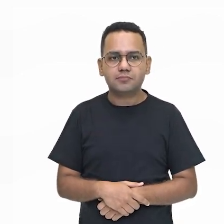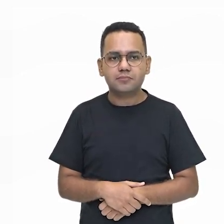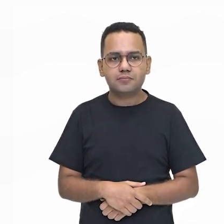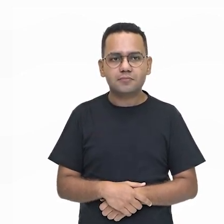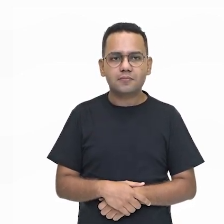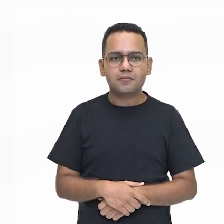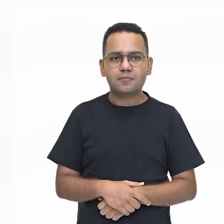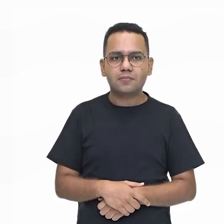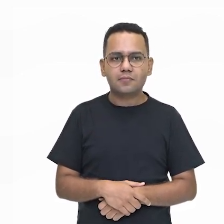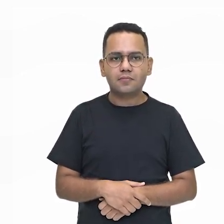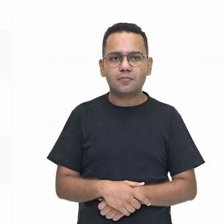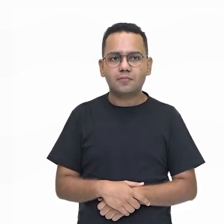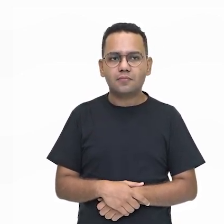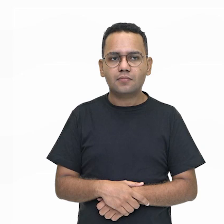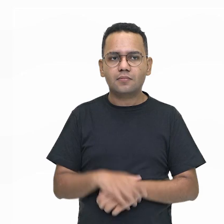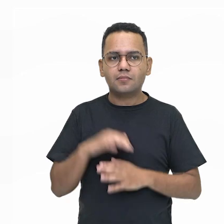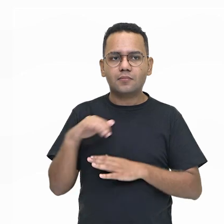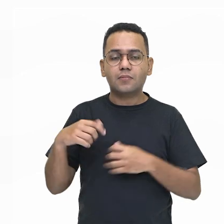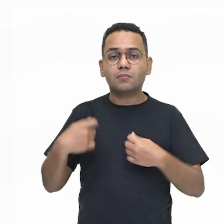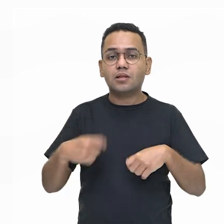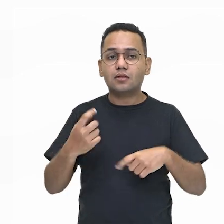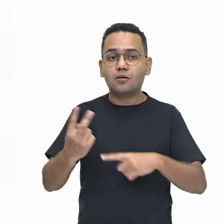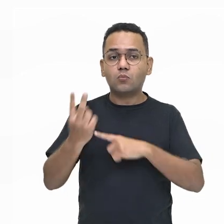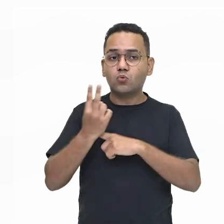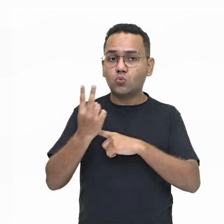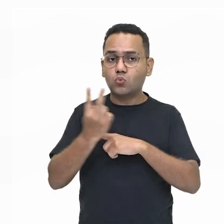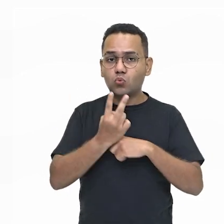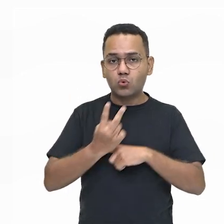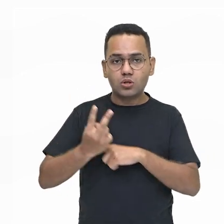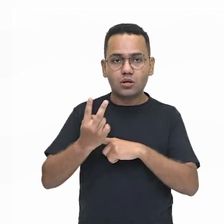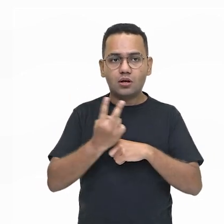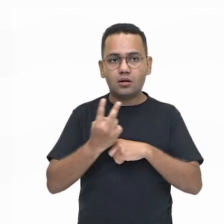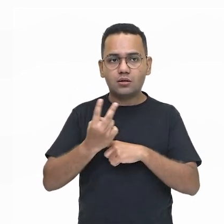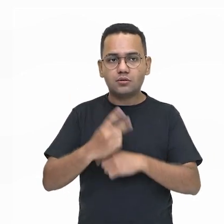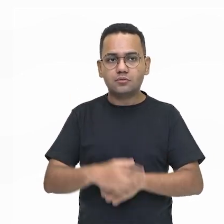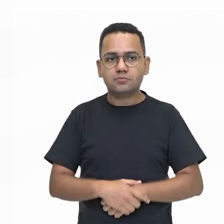precisa cuidar desse